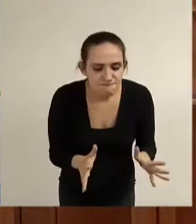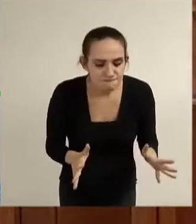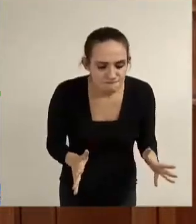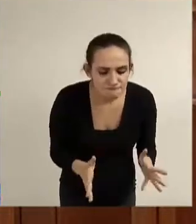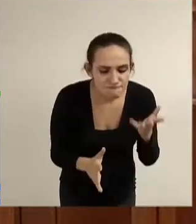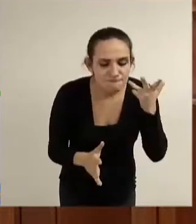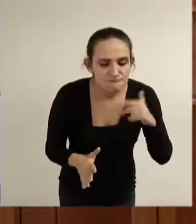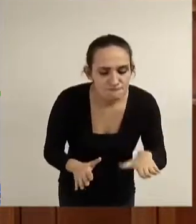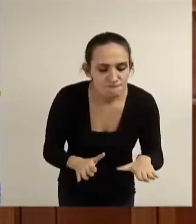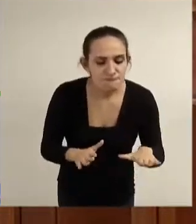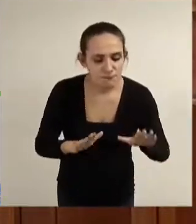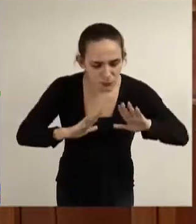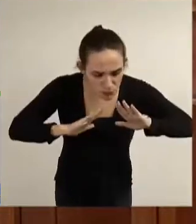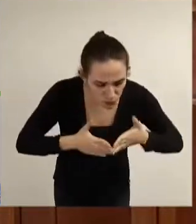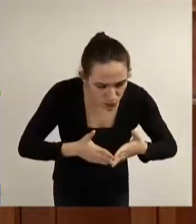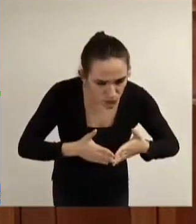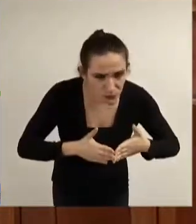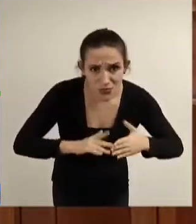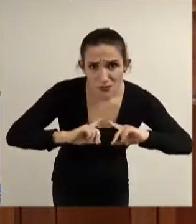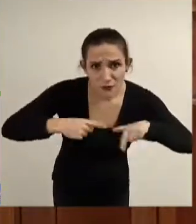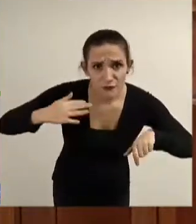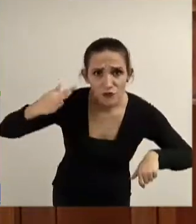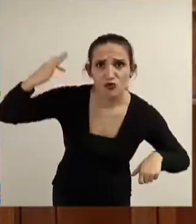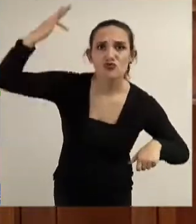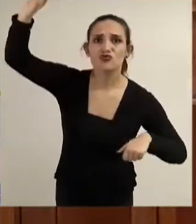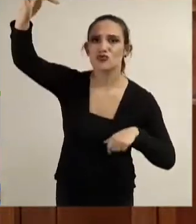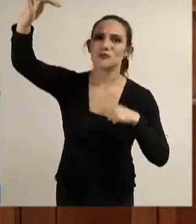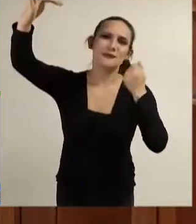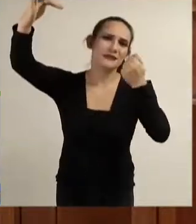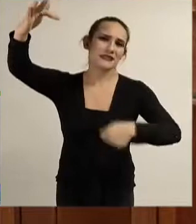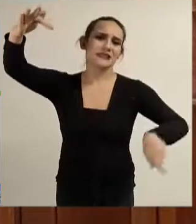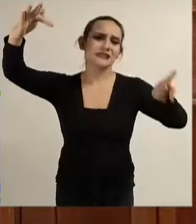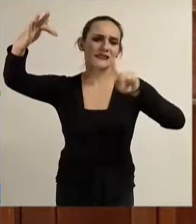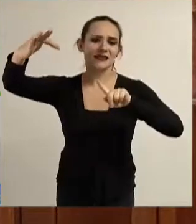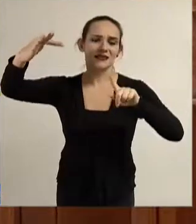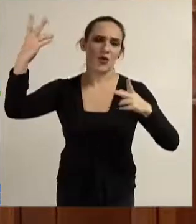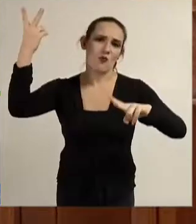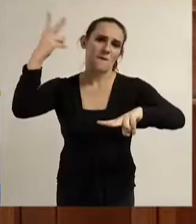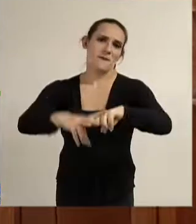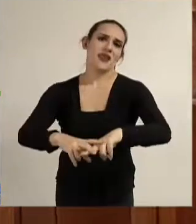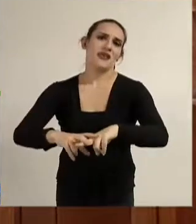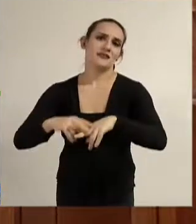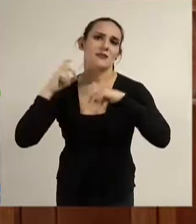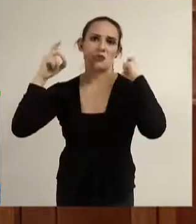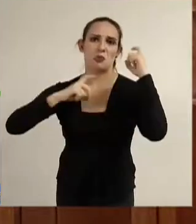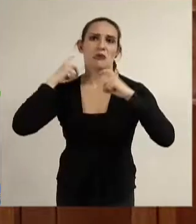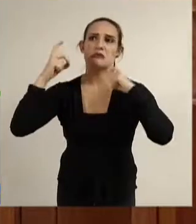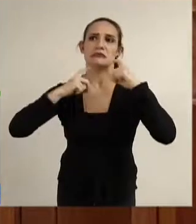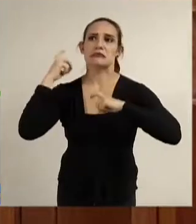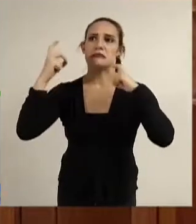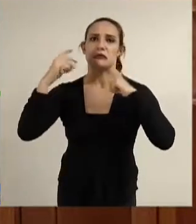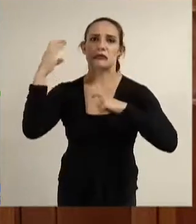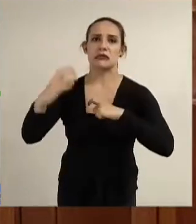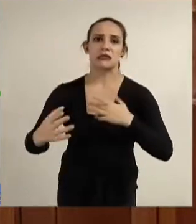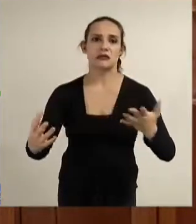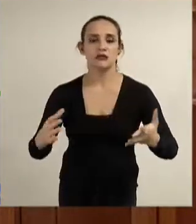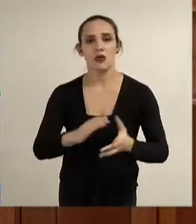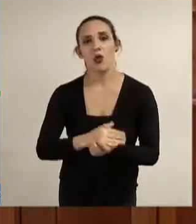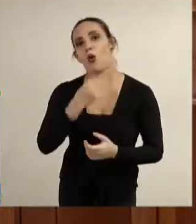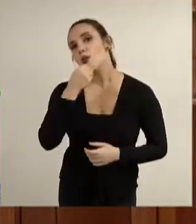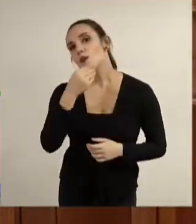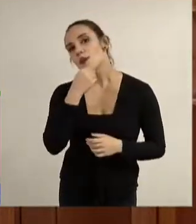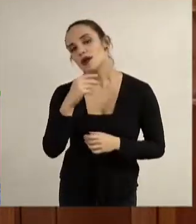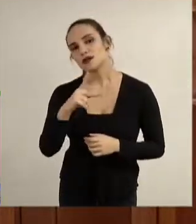deixa de gastar com os presídios, em outras palavras. Paulo Freire,